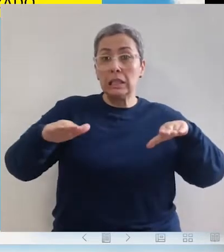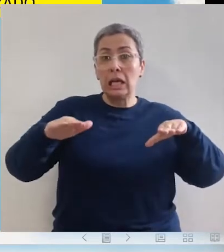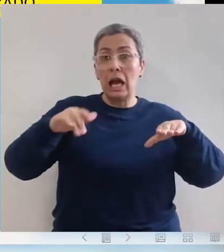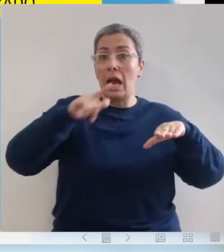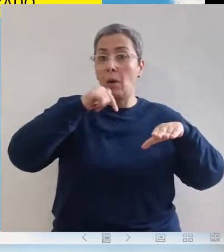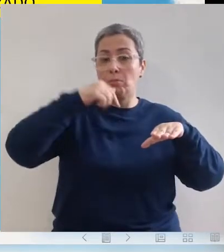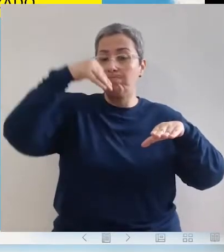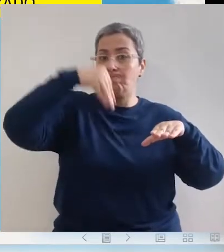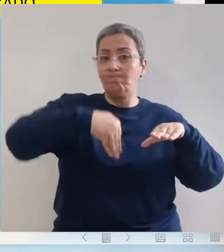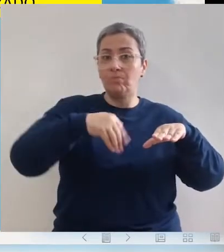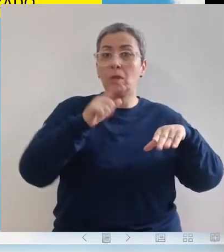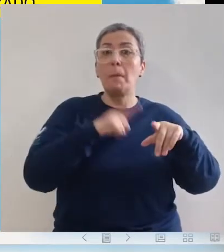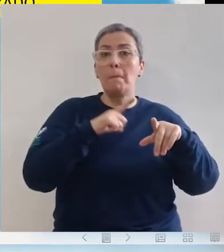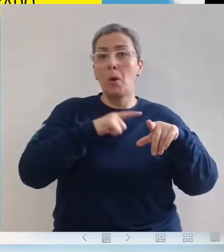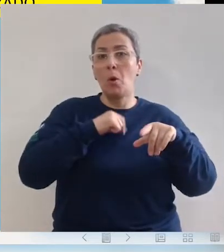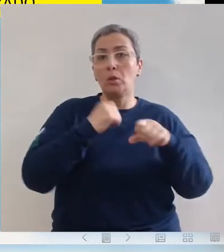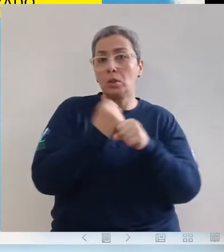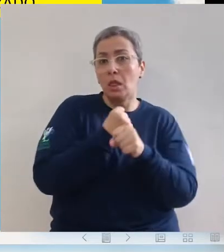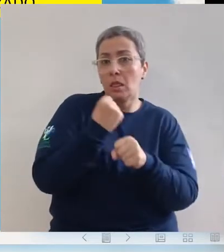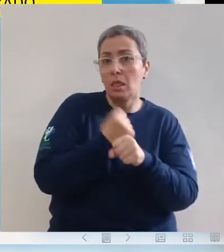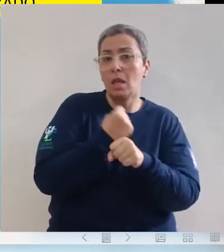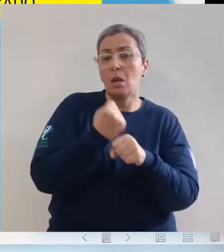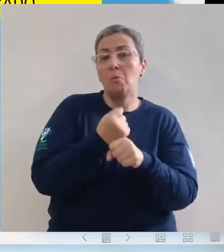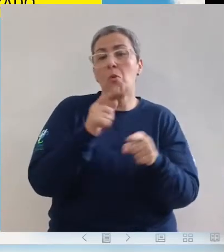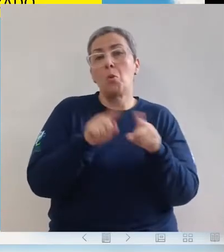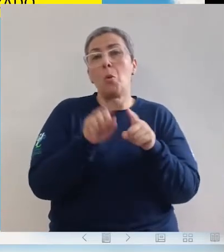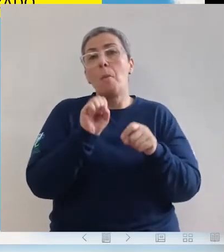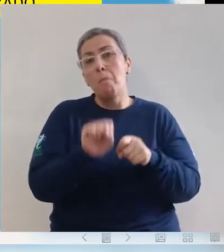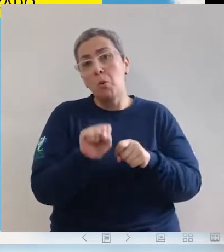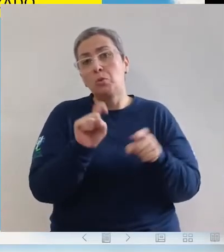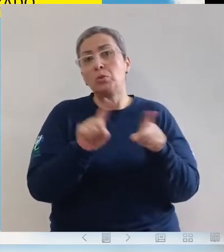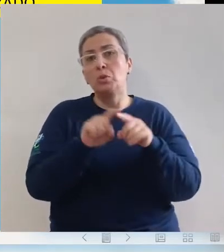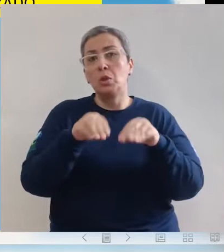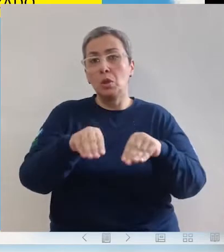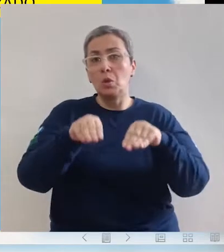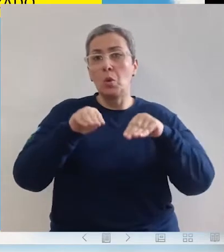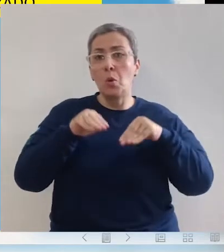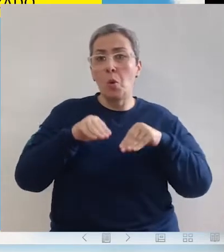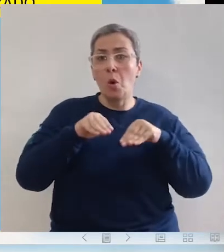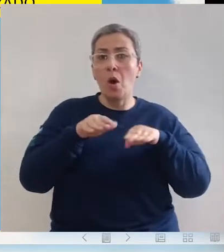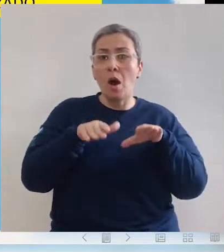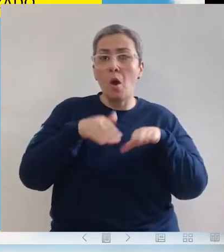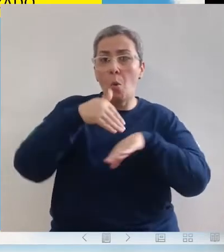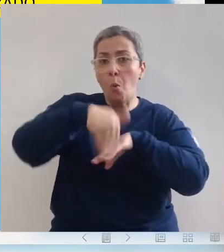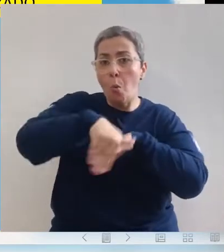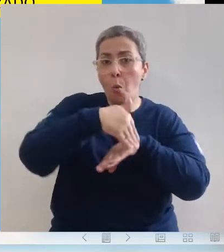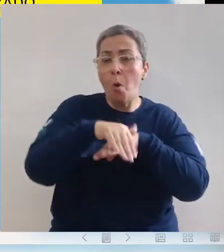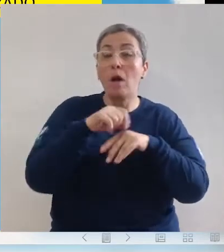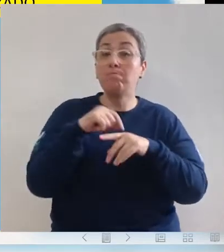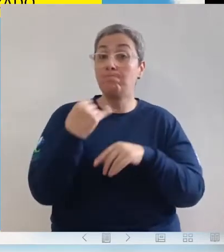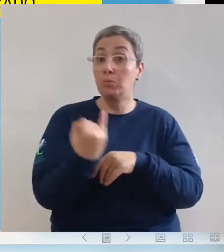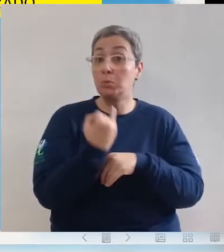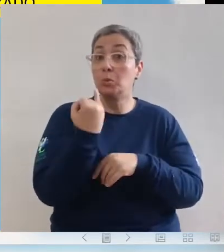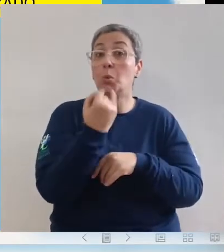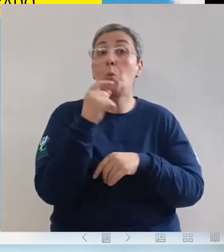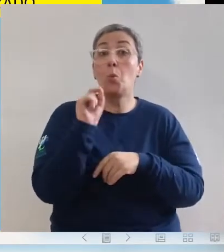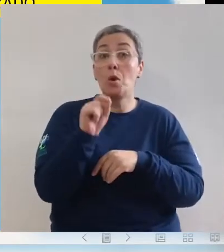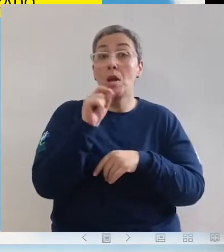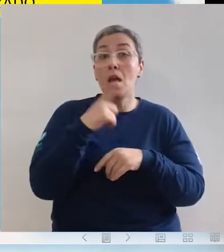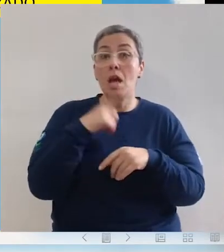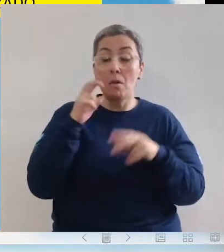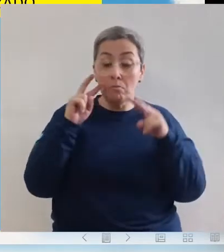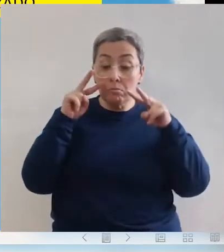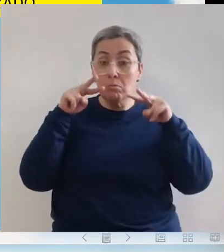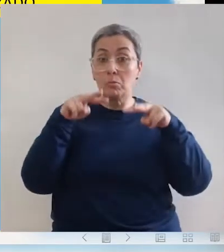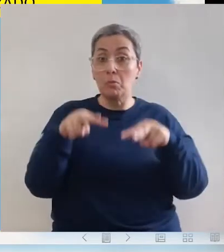impermeabilizado. Pode ser com cimento, pode ser com uma cobertura de asfalto. O importante é